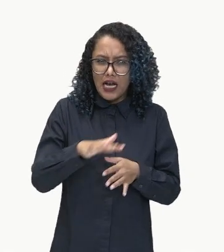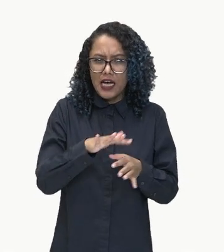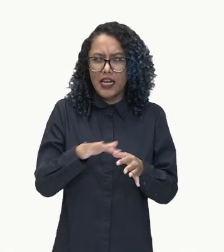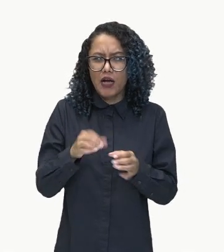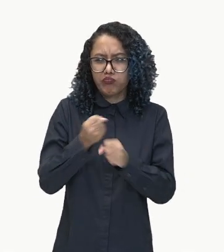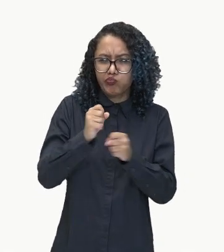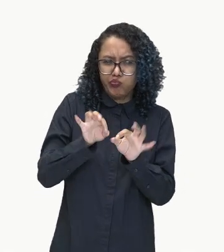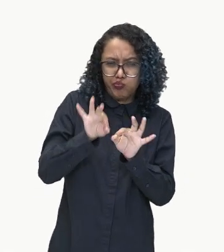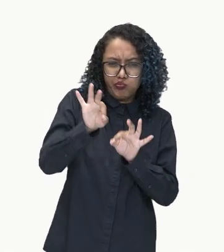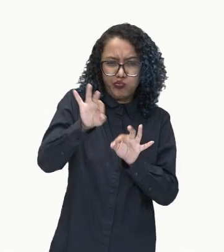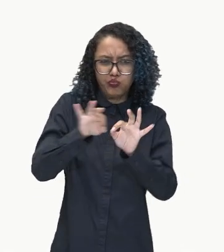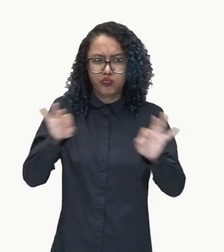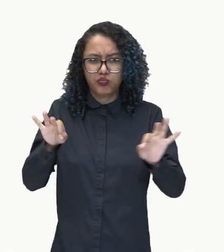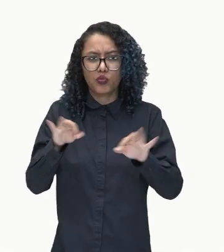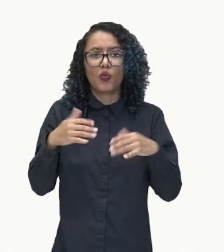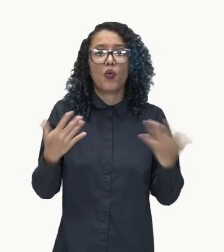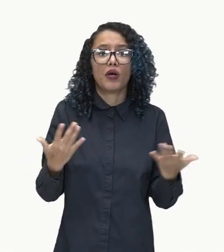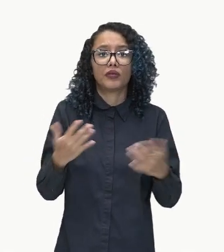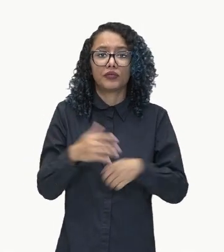é de